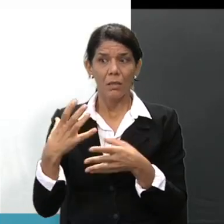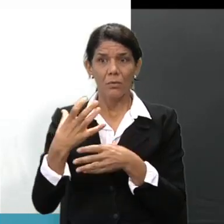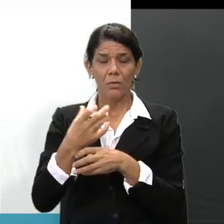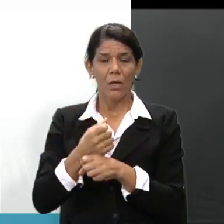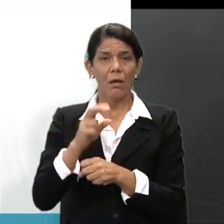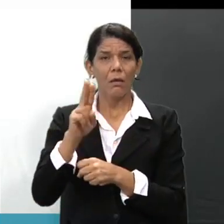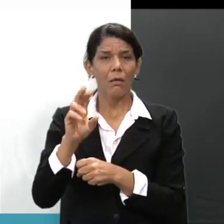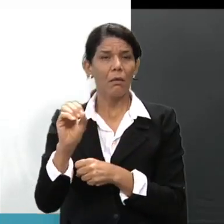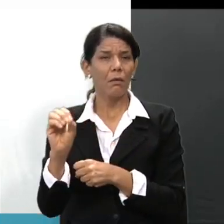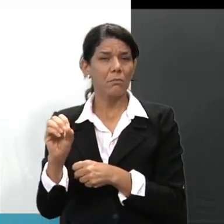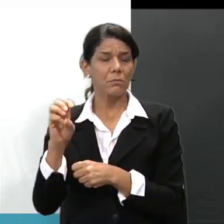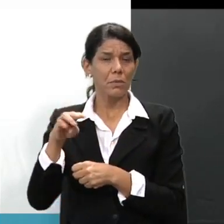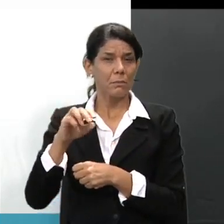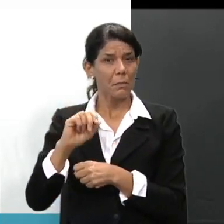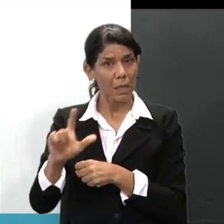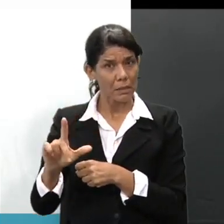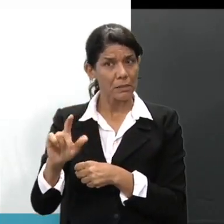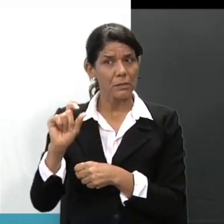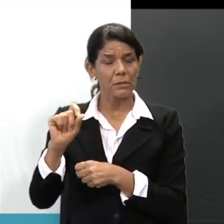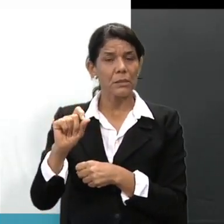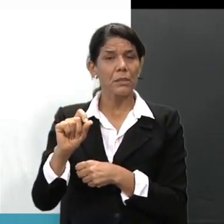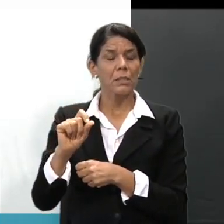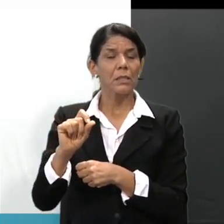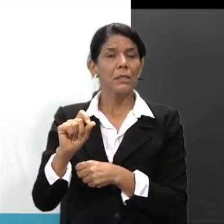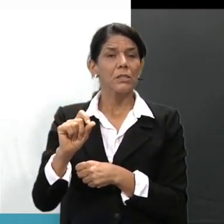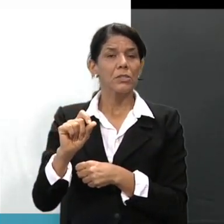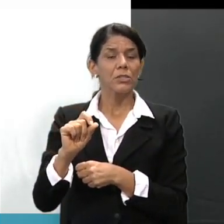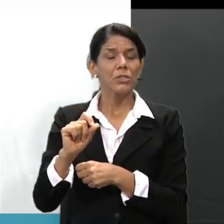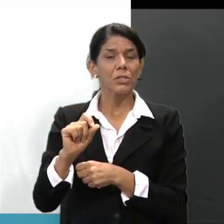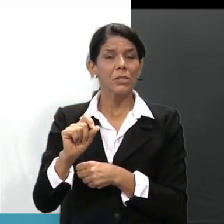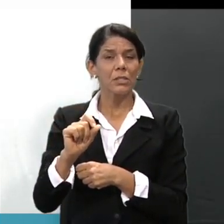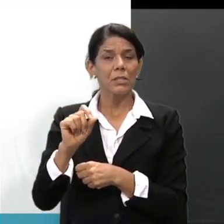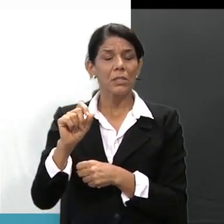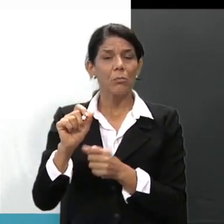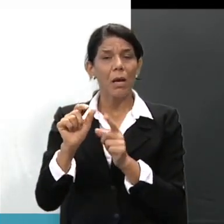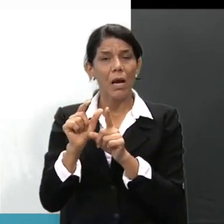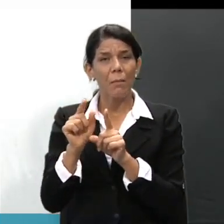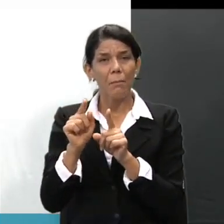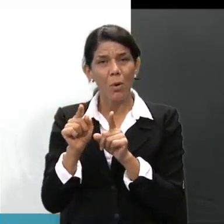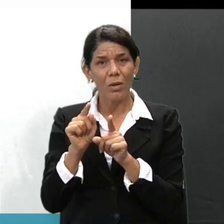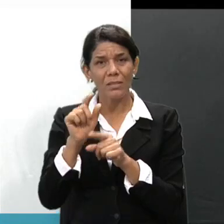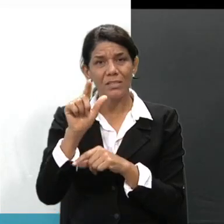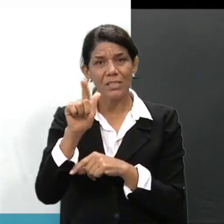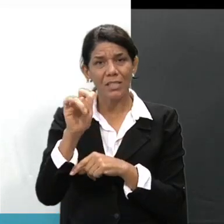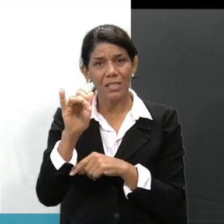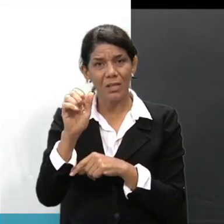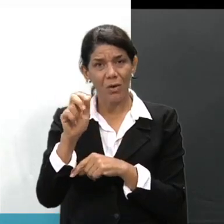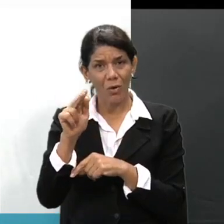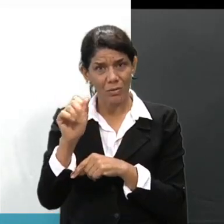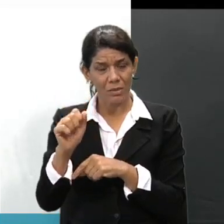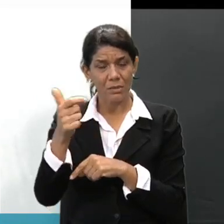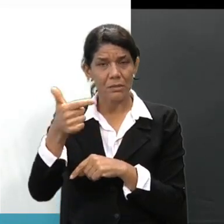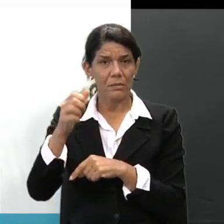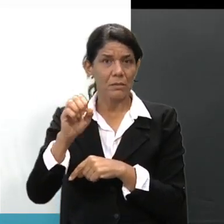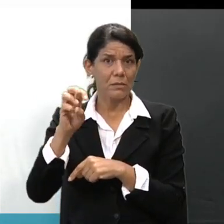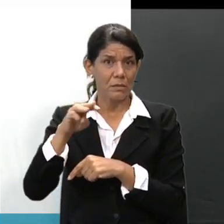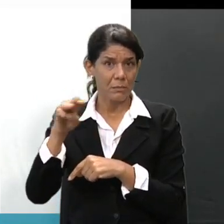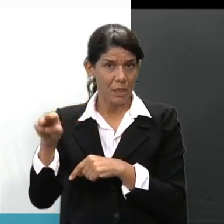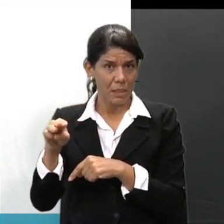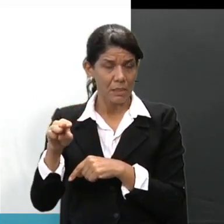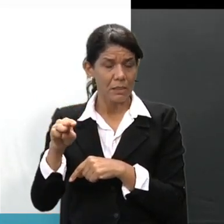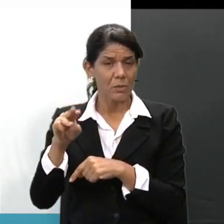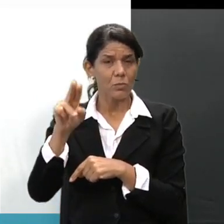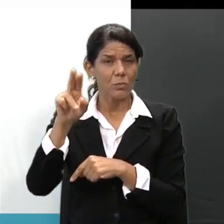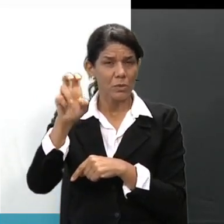totalidade de 500 ml, ampolas de glicose de 10 ml, uma concentração de